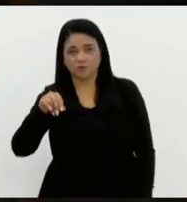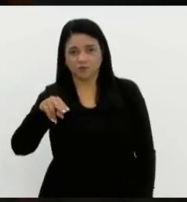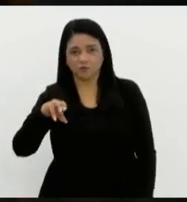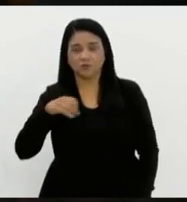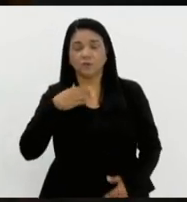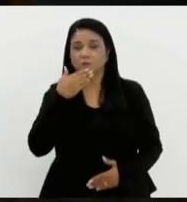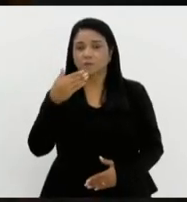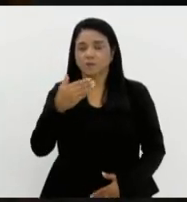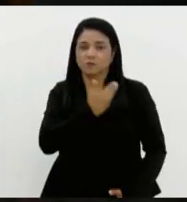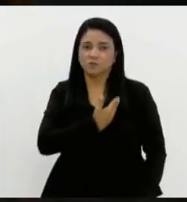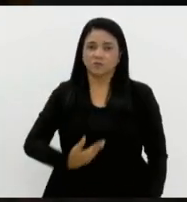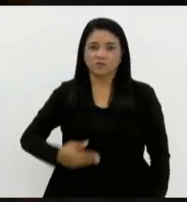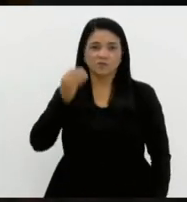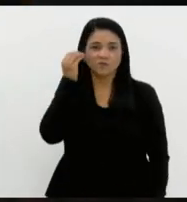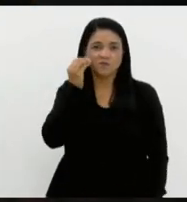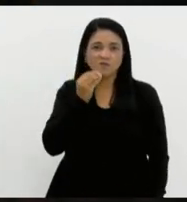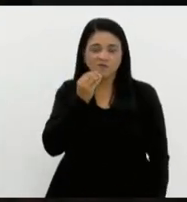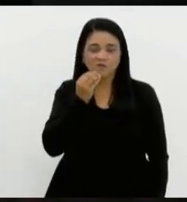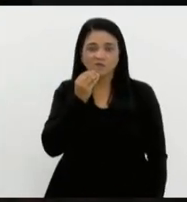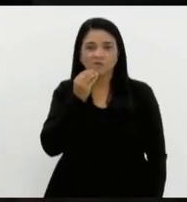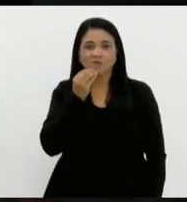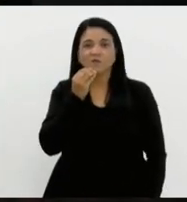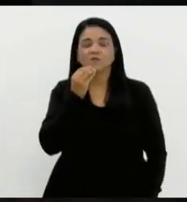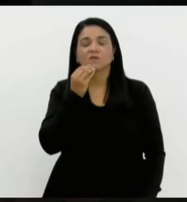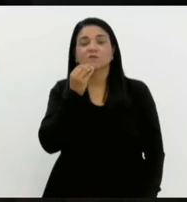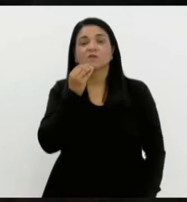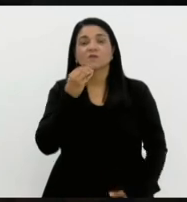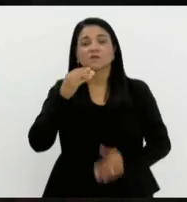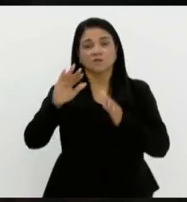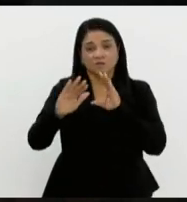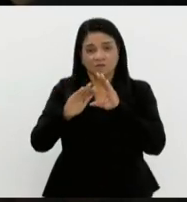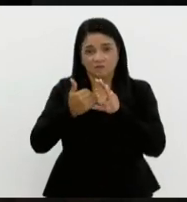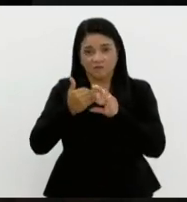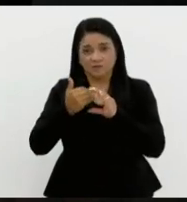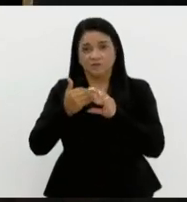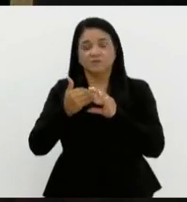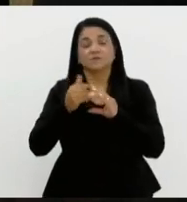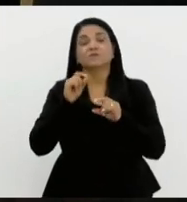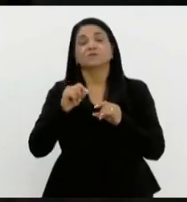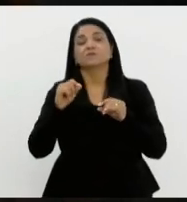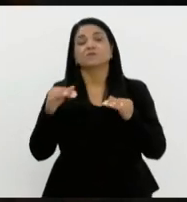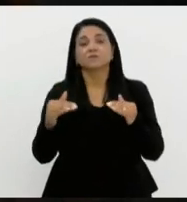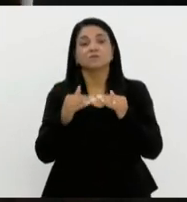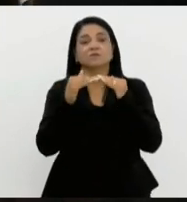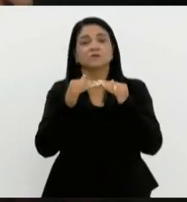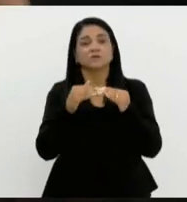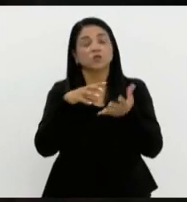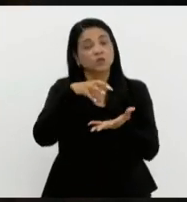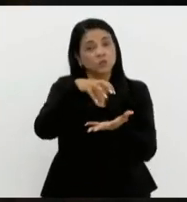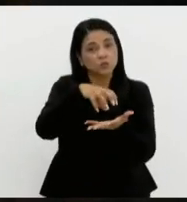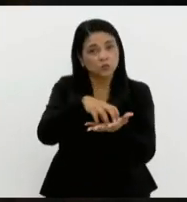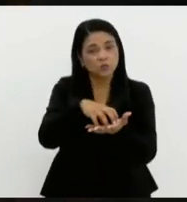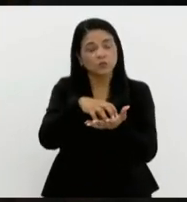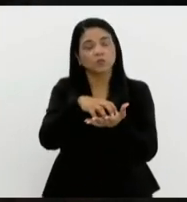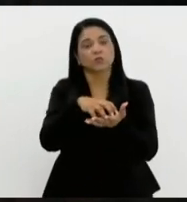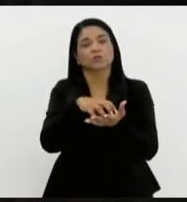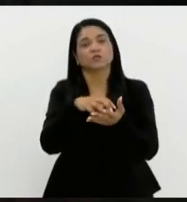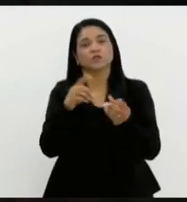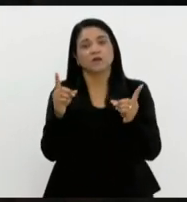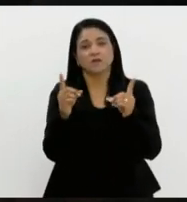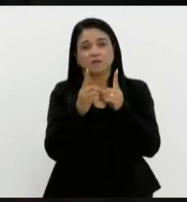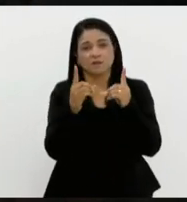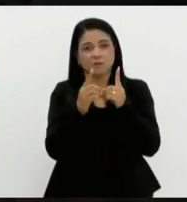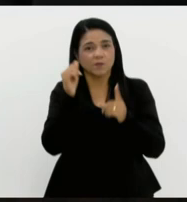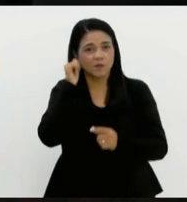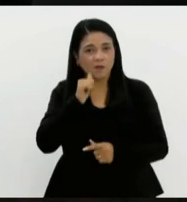o excelentíssimo senhor governador Cláudio Castro envio de mensagem dispondo sobre núcleos de atendimento à mulher vítima